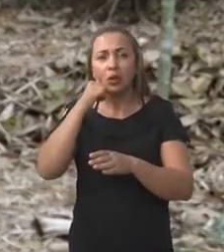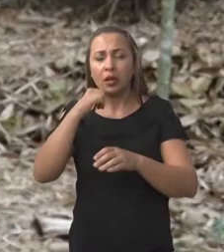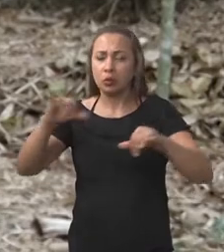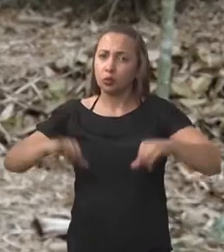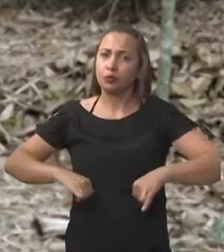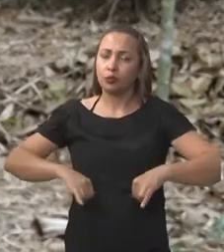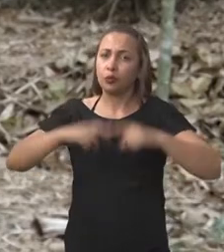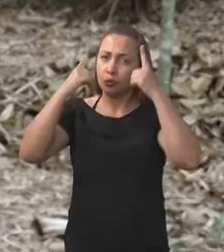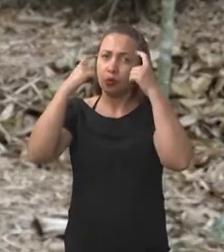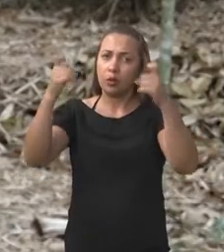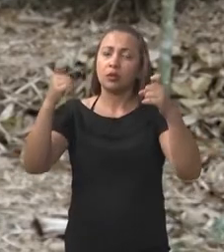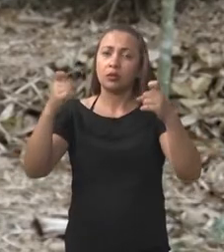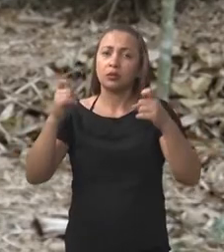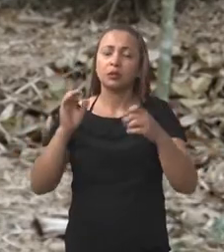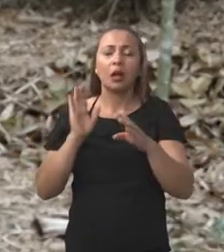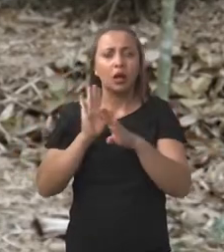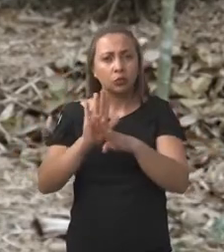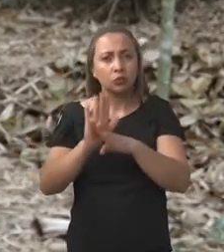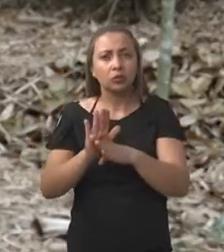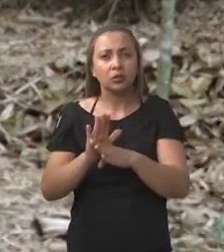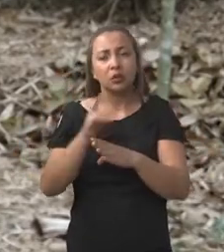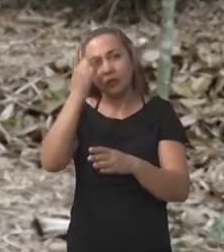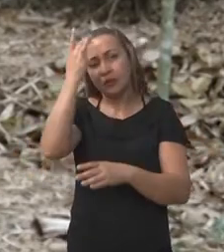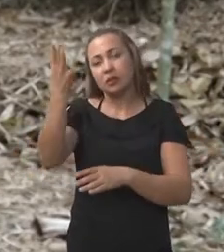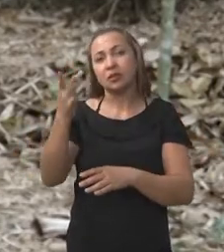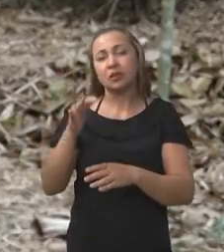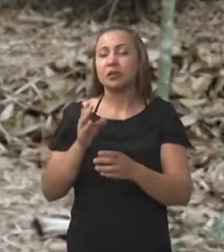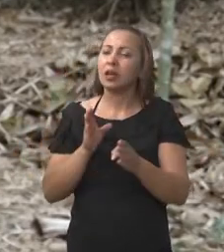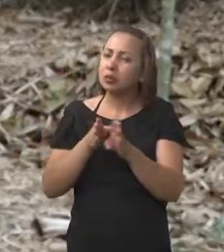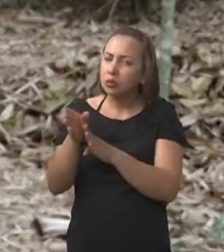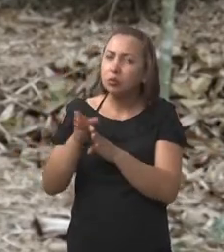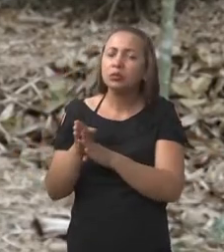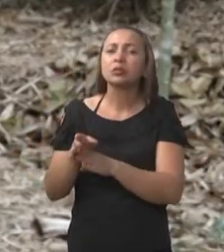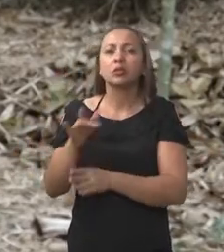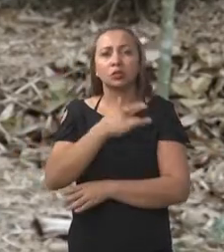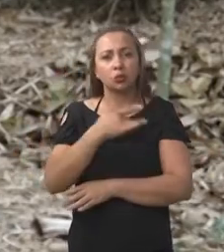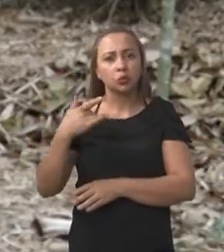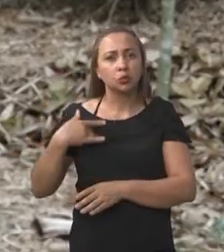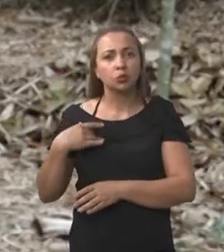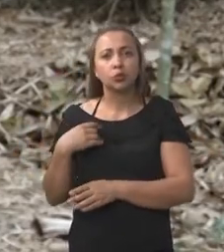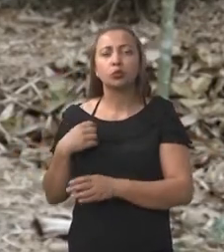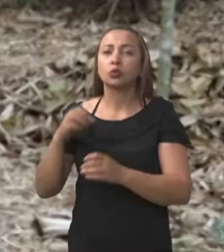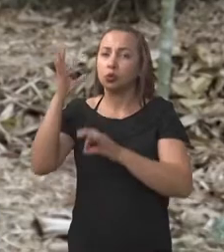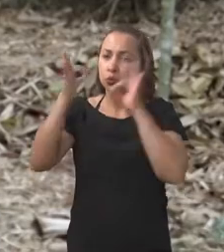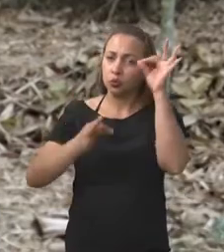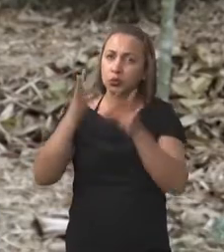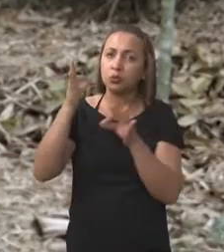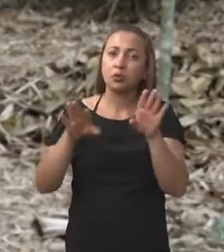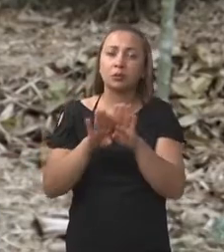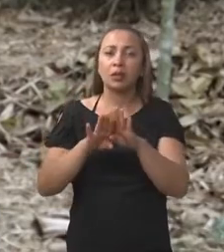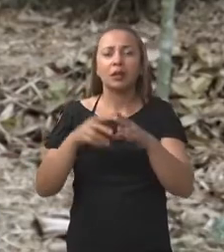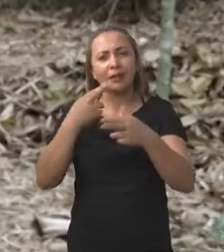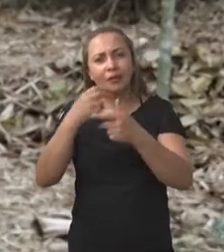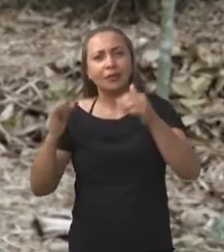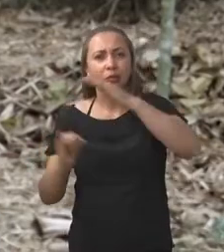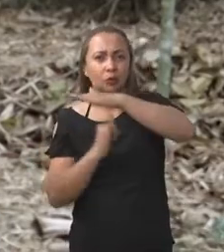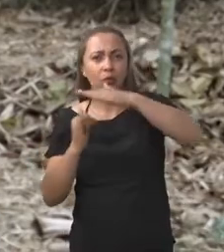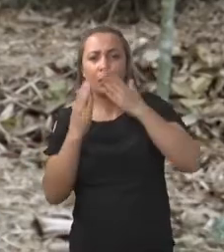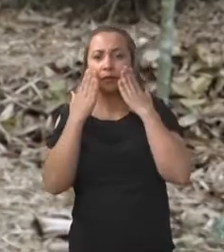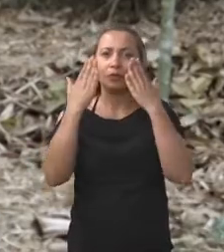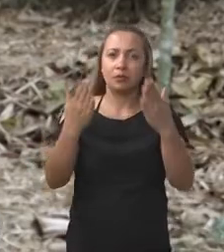violência, facilitando e orientando o acesso aos serviços de saúde, assessoria jurídica e diversas outras instituições